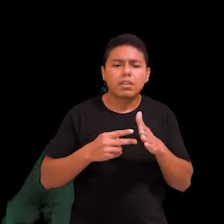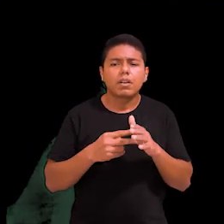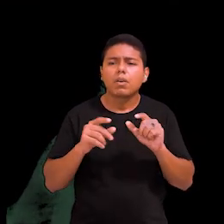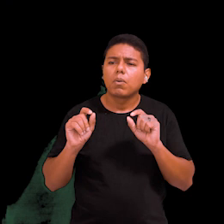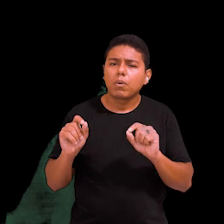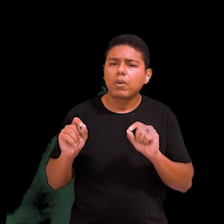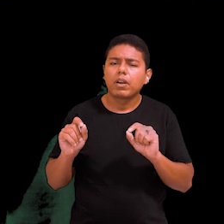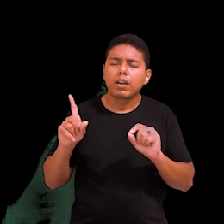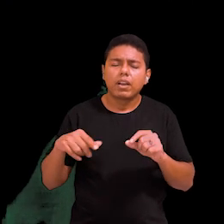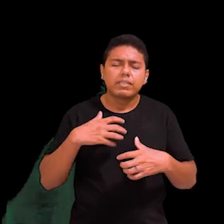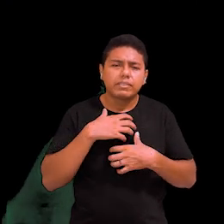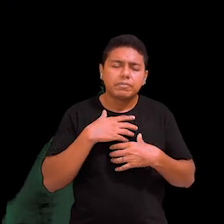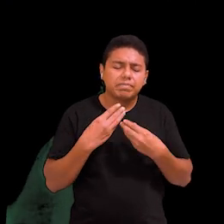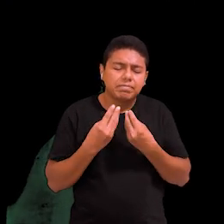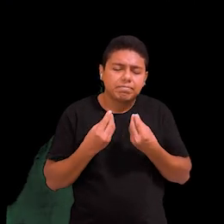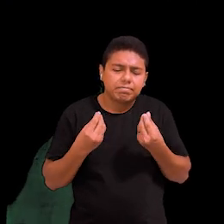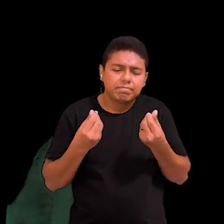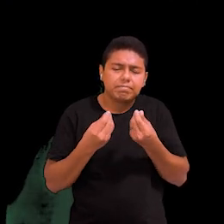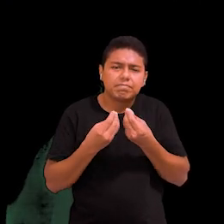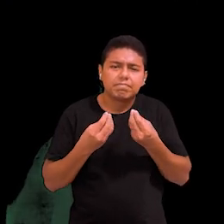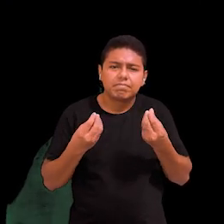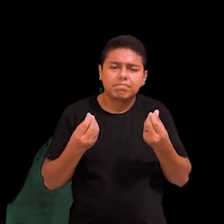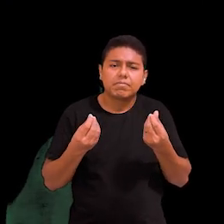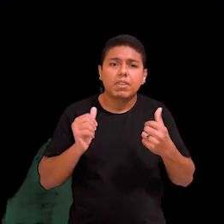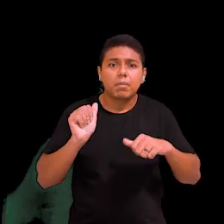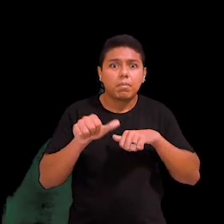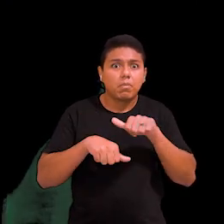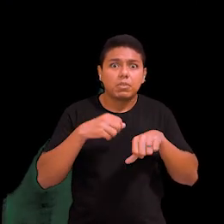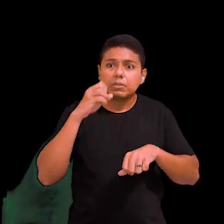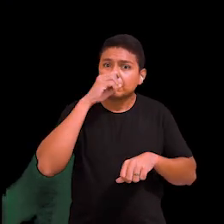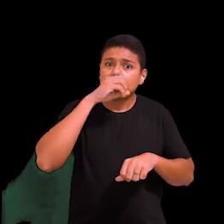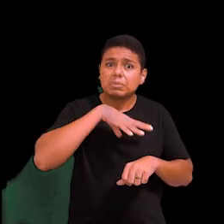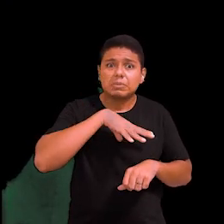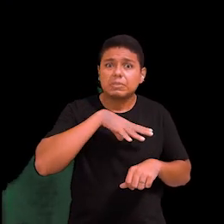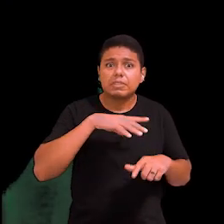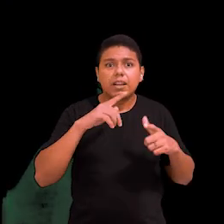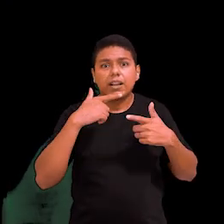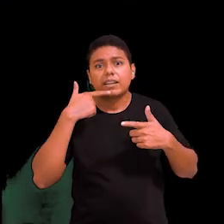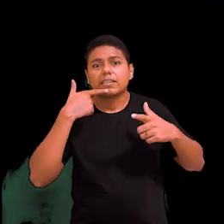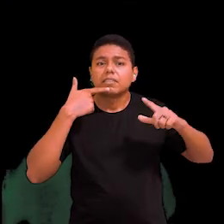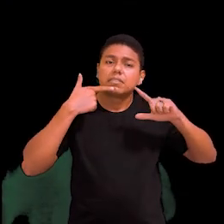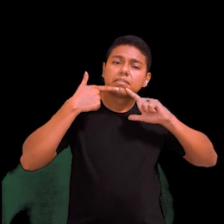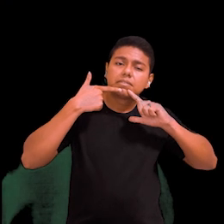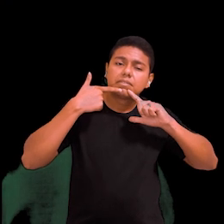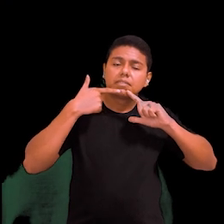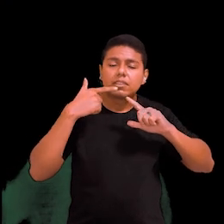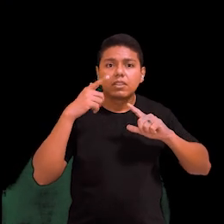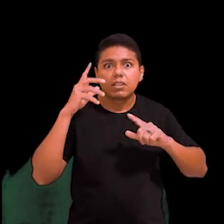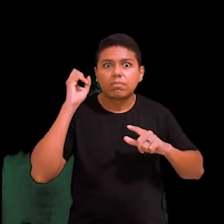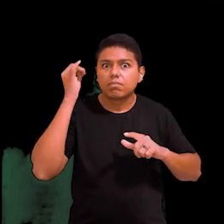puerperal, onde está relacionada a uma sensibilidade emocional, mudanças bruscas de